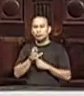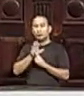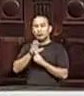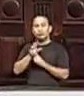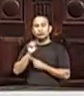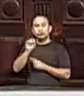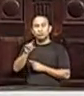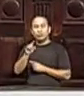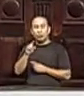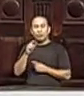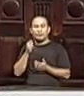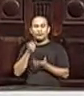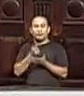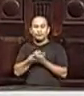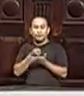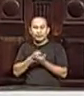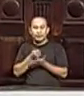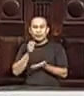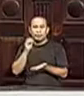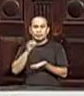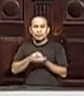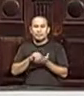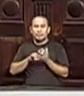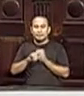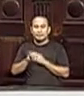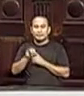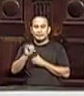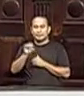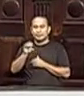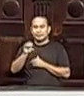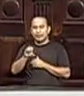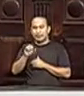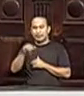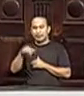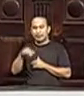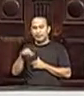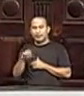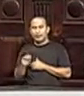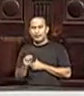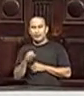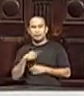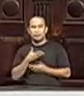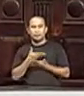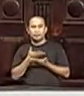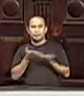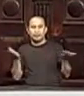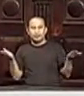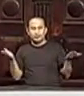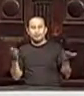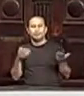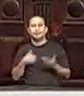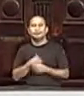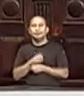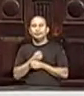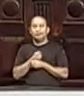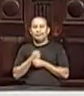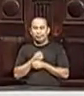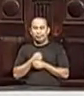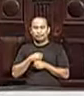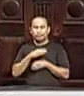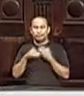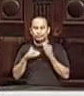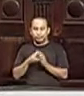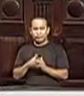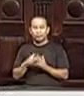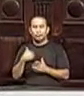só na sonegação do ICMS o nosso Estado perde cerca de 10 bilhões de reais por ano. Nós